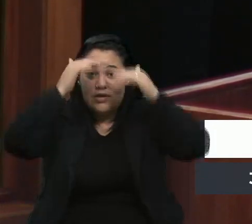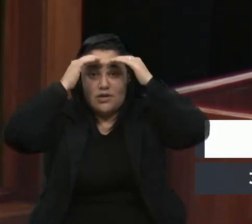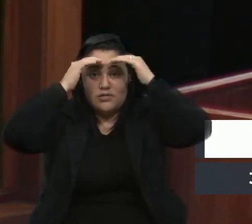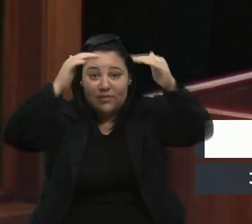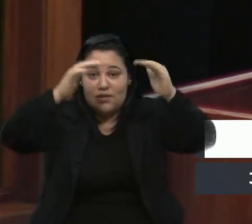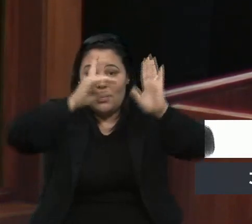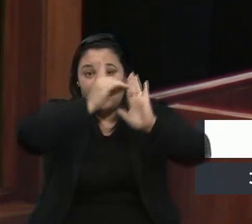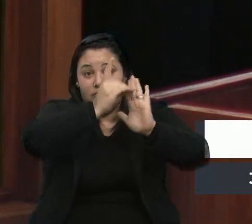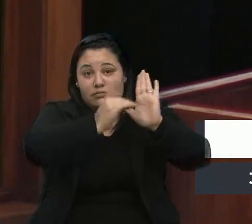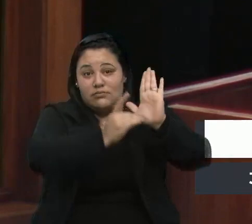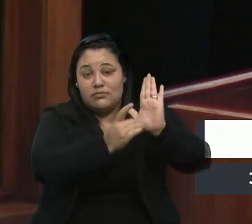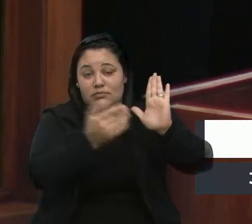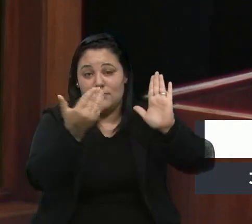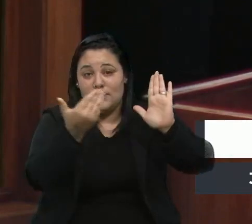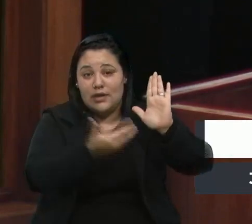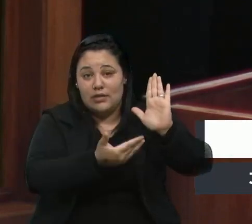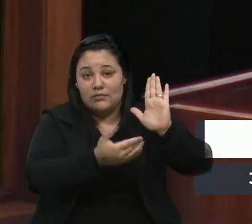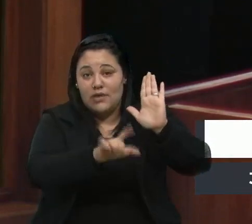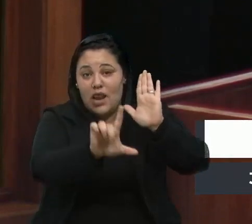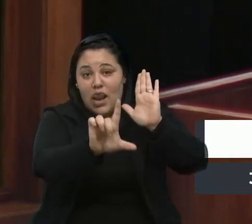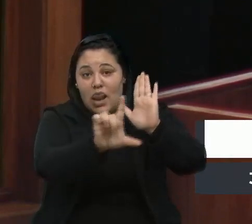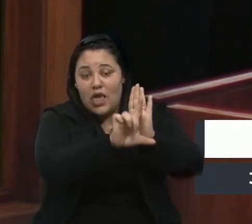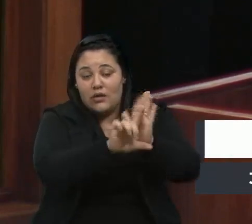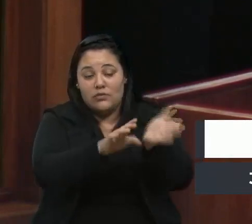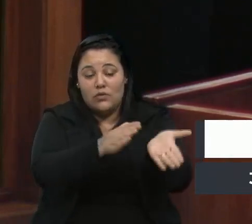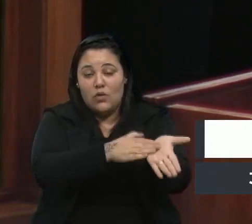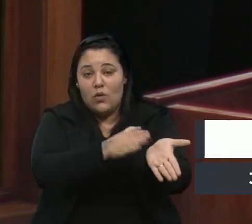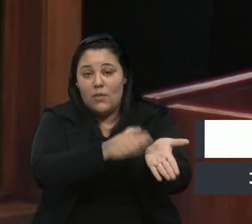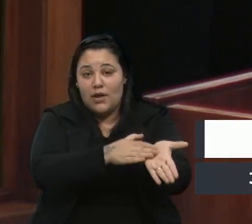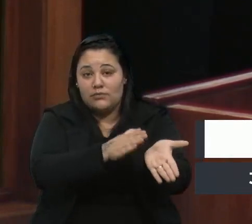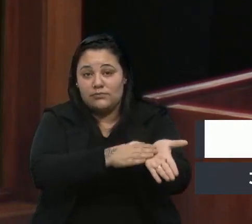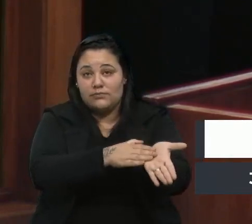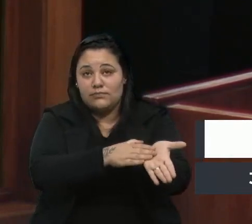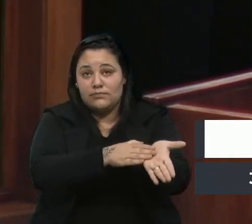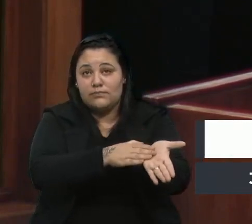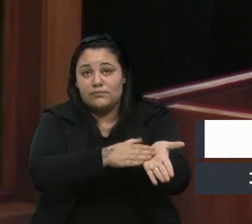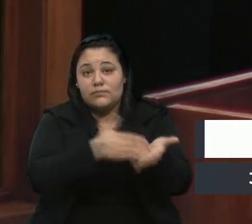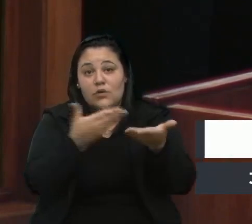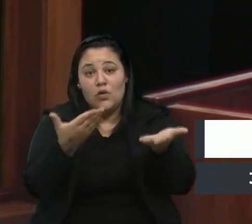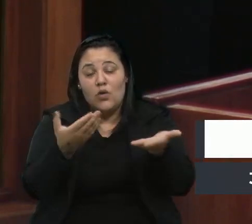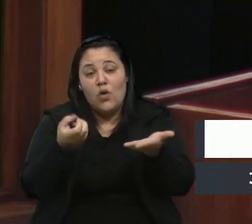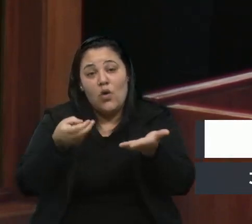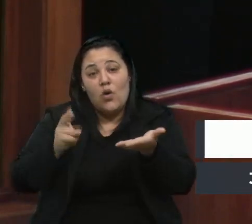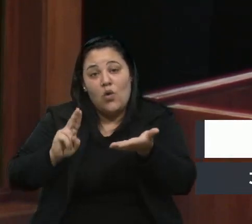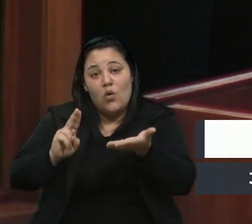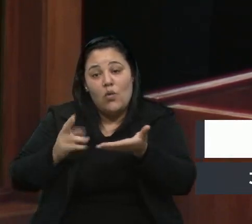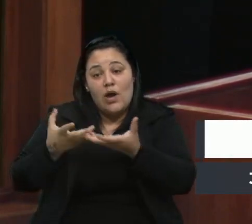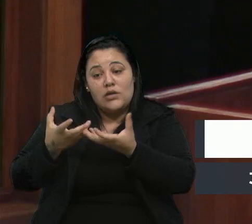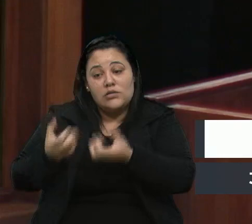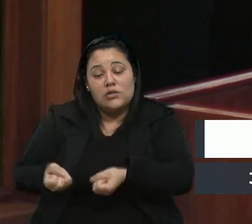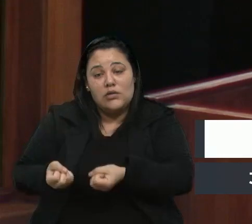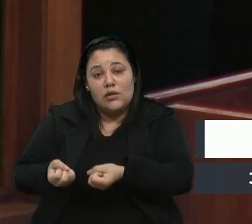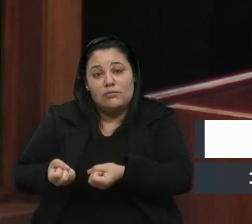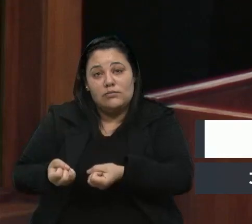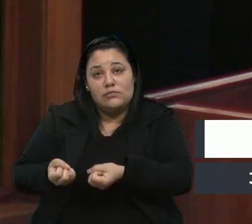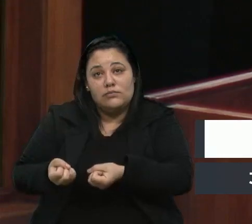no decreto que foi cobrado pelo ministro Alexandre de Moraes ou sofrer as sanções que a lei